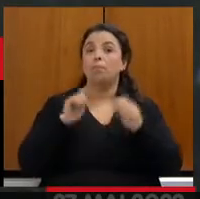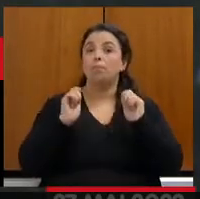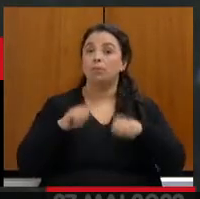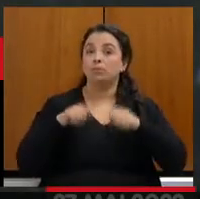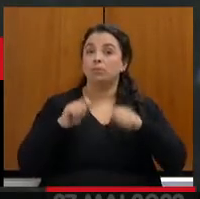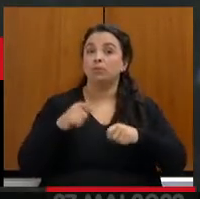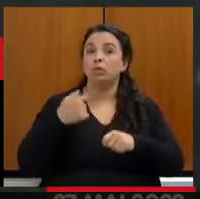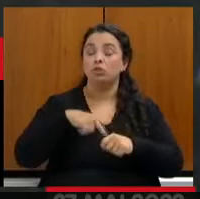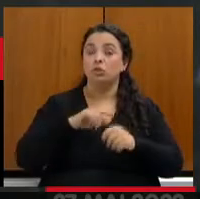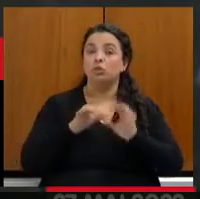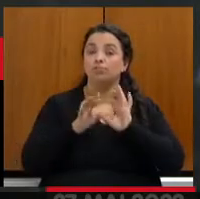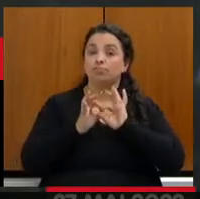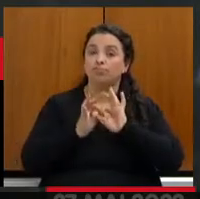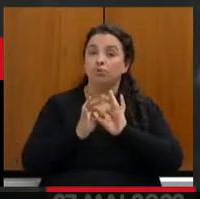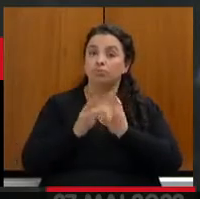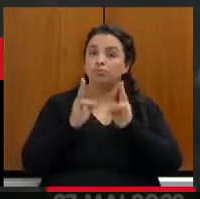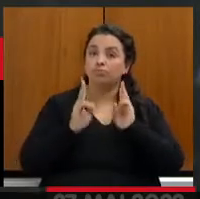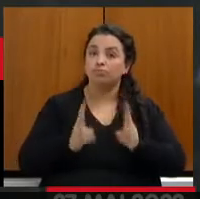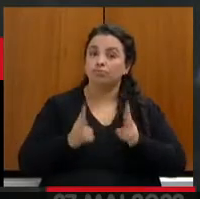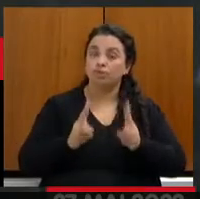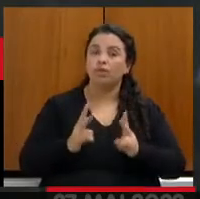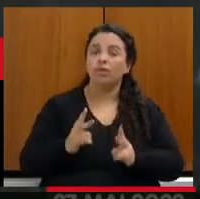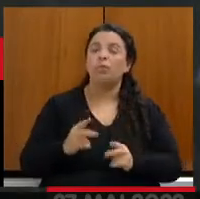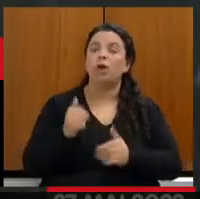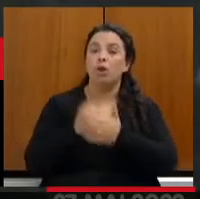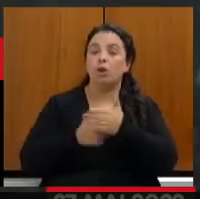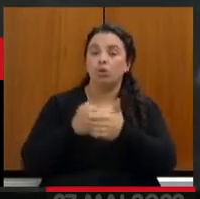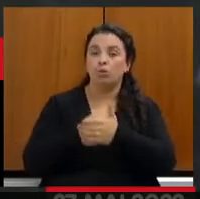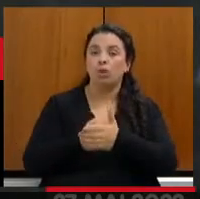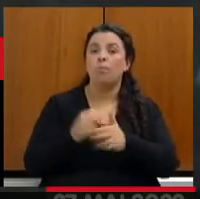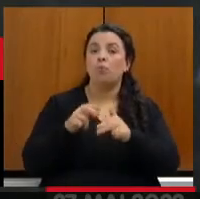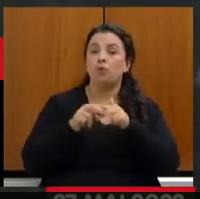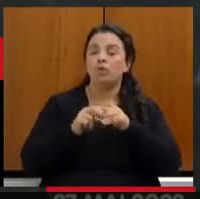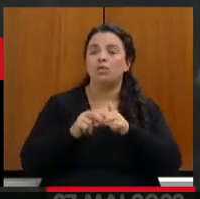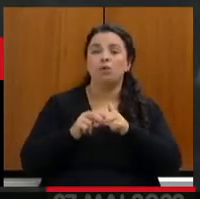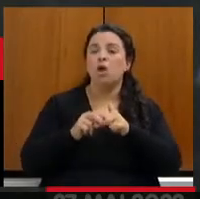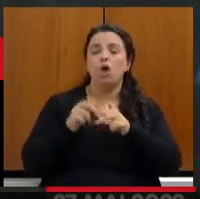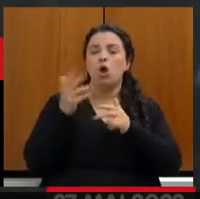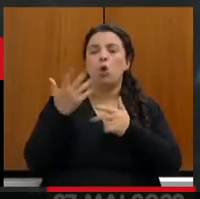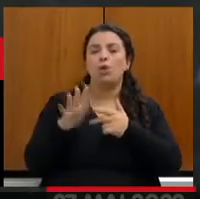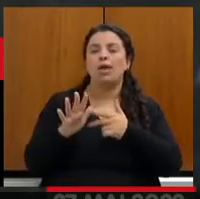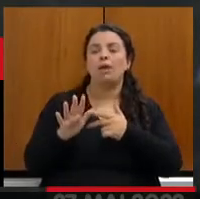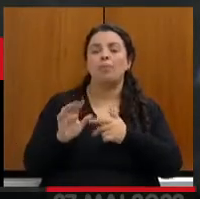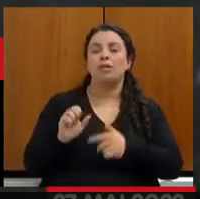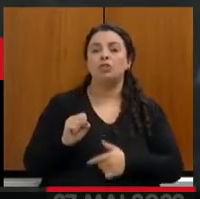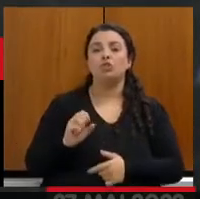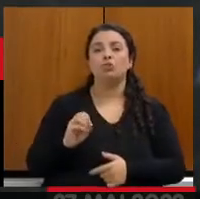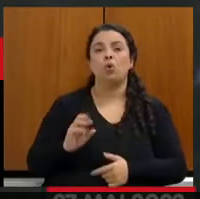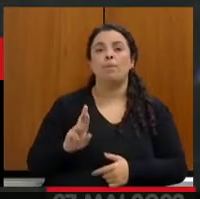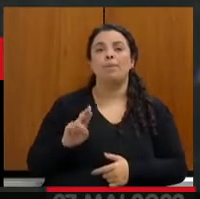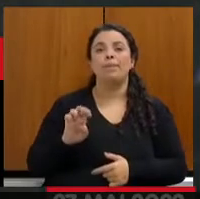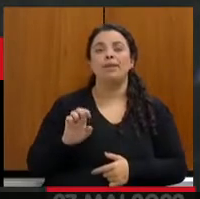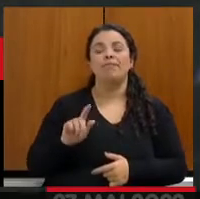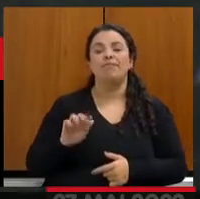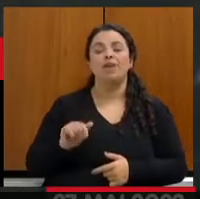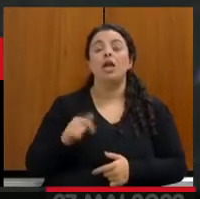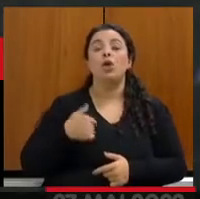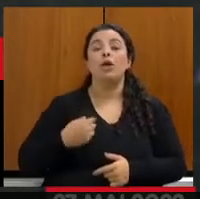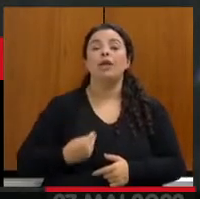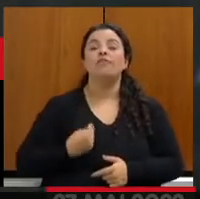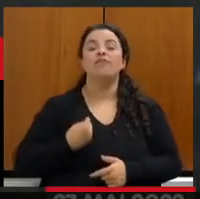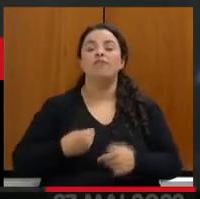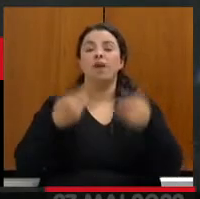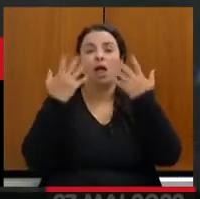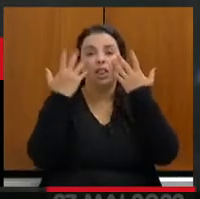permanecer nessa luta então por isso eu rasguei o meu papel porque eu não quero mais sobreviver eu quero viver assim como vocês eu quero que a minha